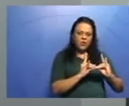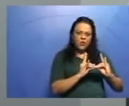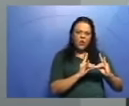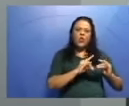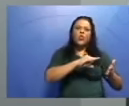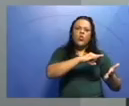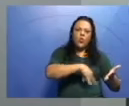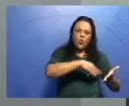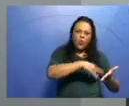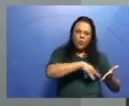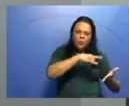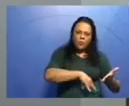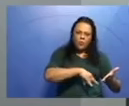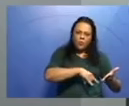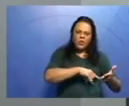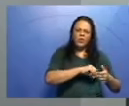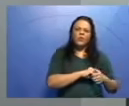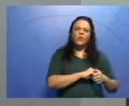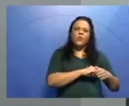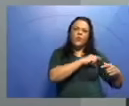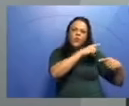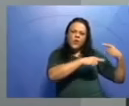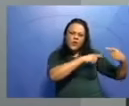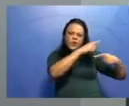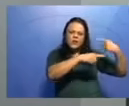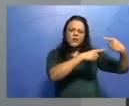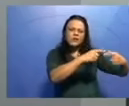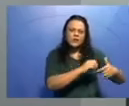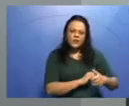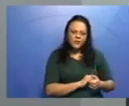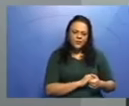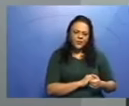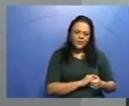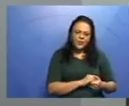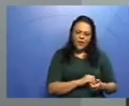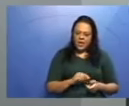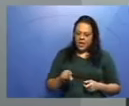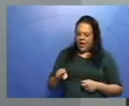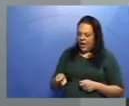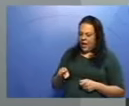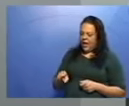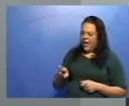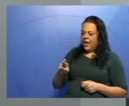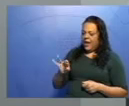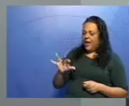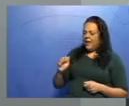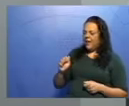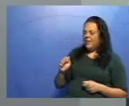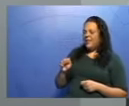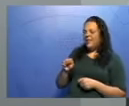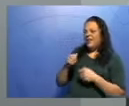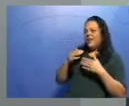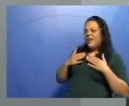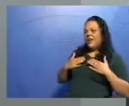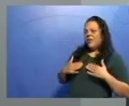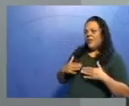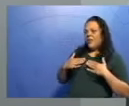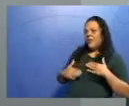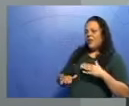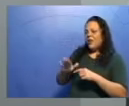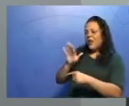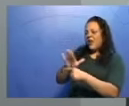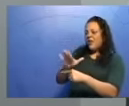inventário, toda a parte burocrática mesmo. Rita cuida do coração de Camilo. E isso ela faz